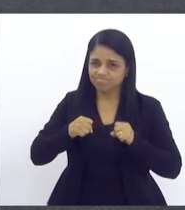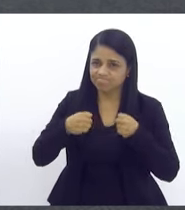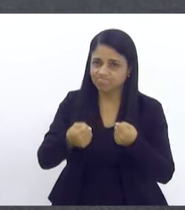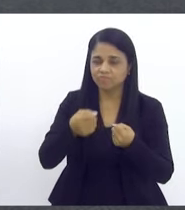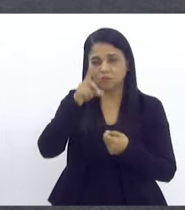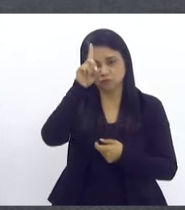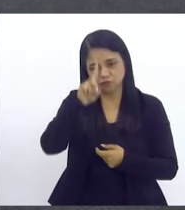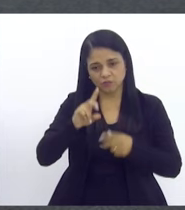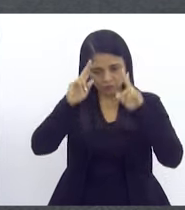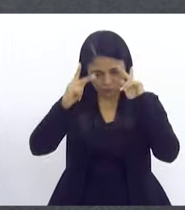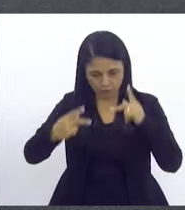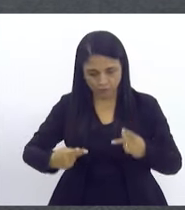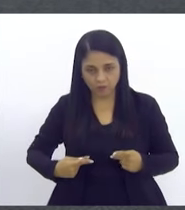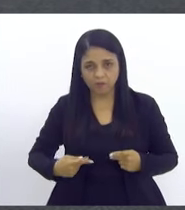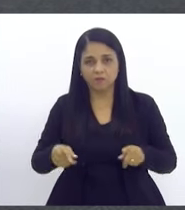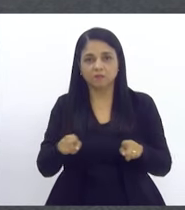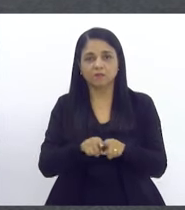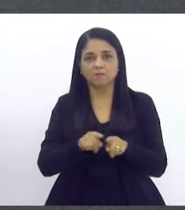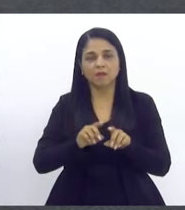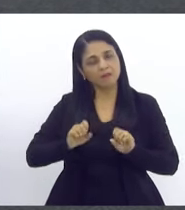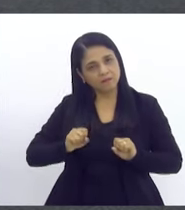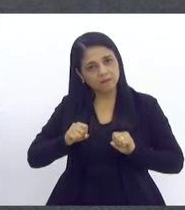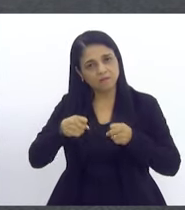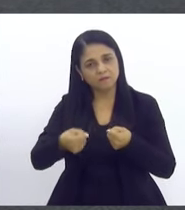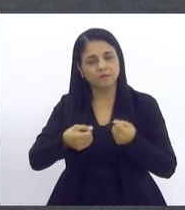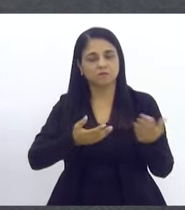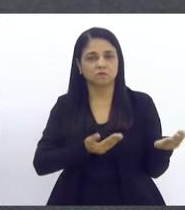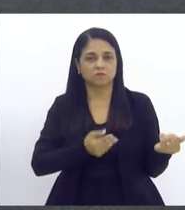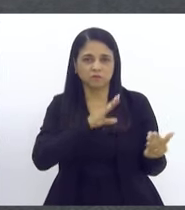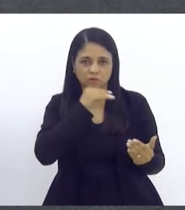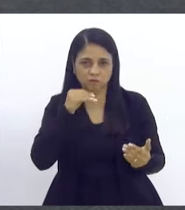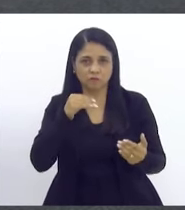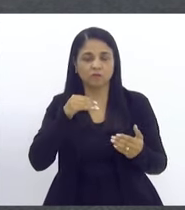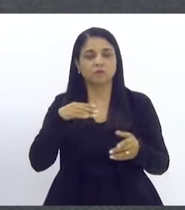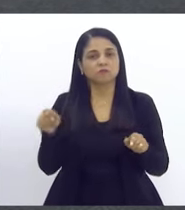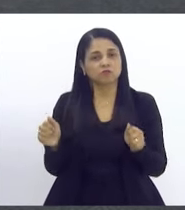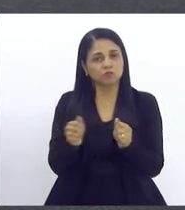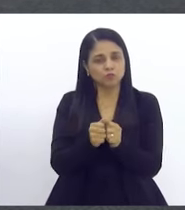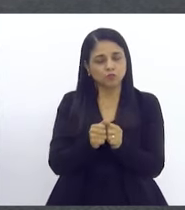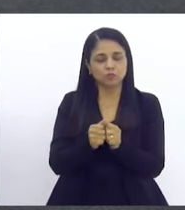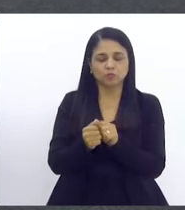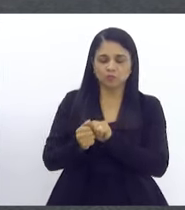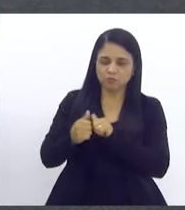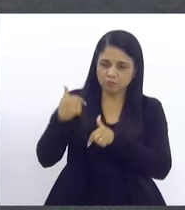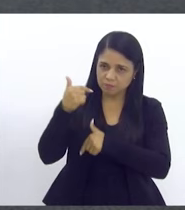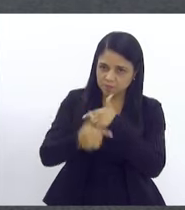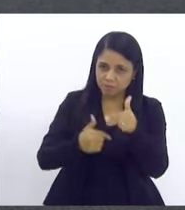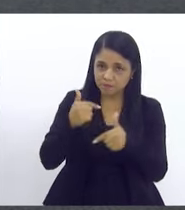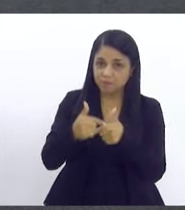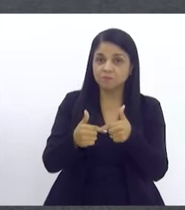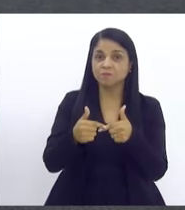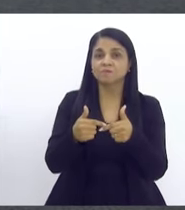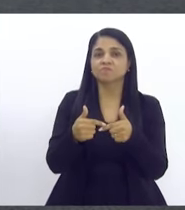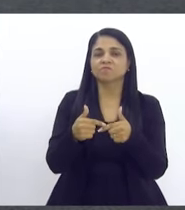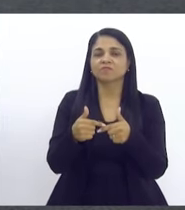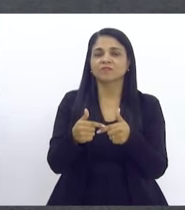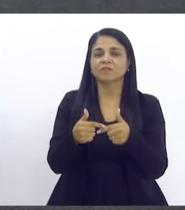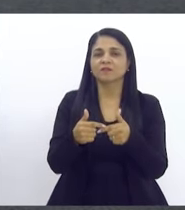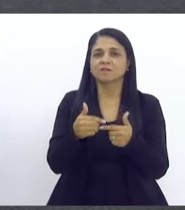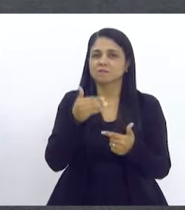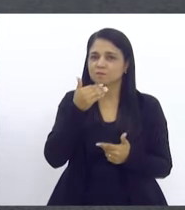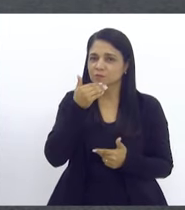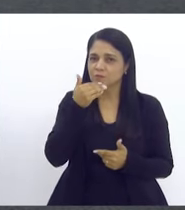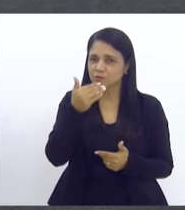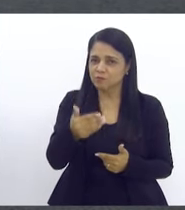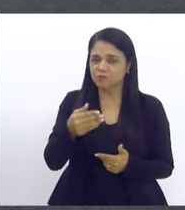humanos, em defesa também da juventude, ele que militou no Juntos. Fica aqui a nossa solicitação